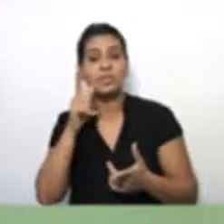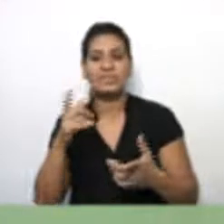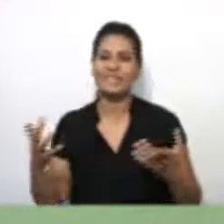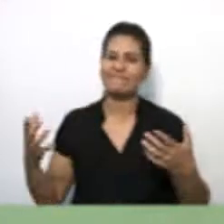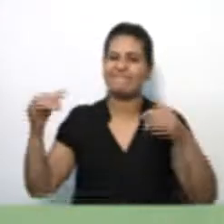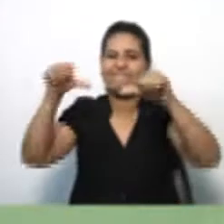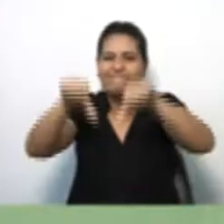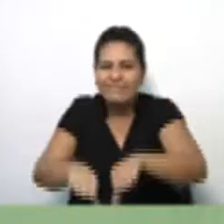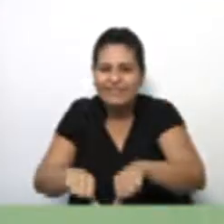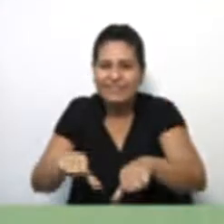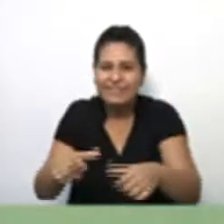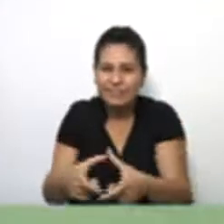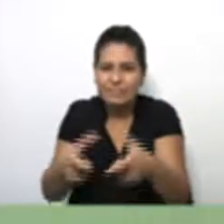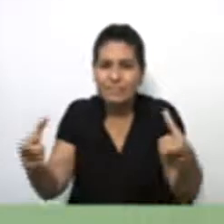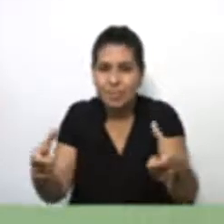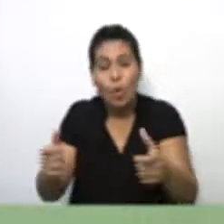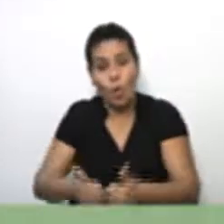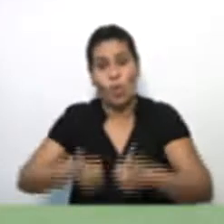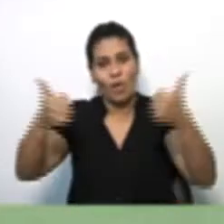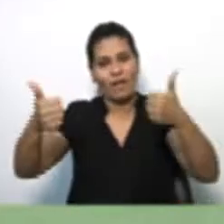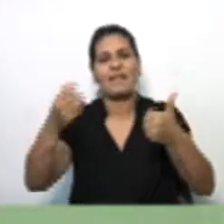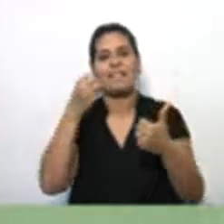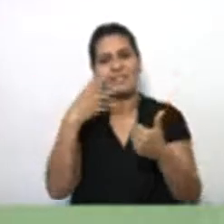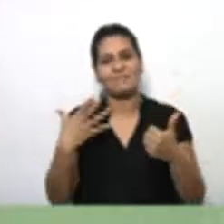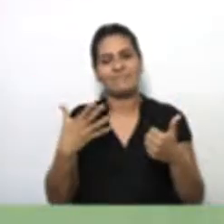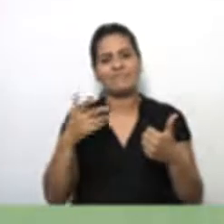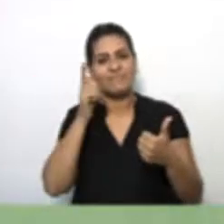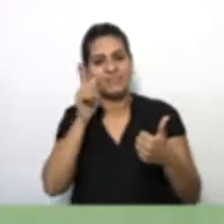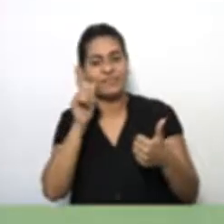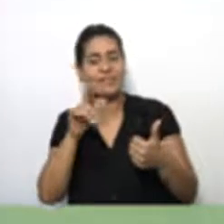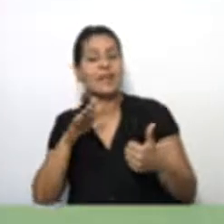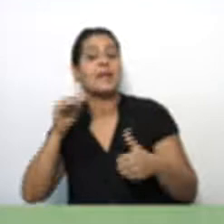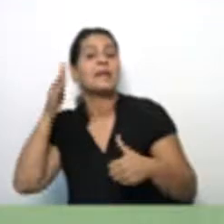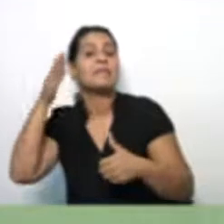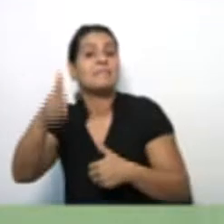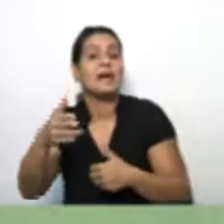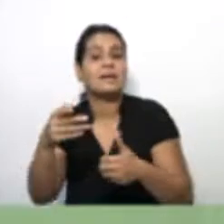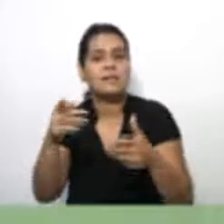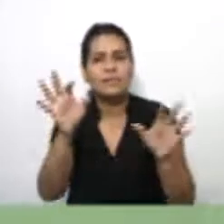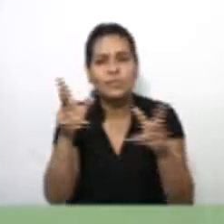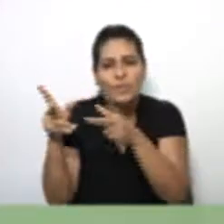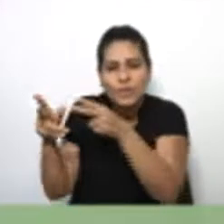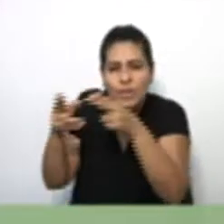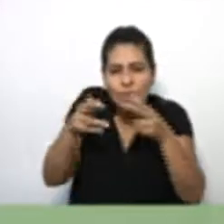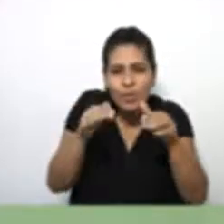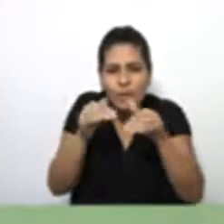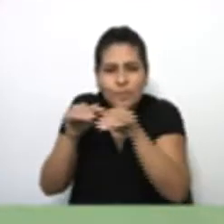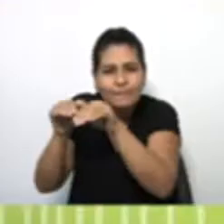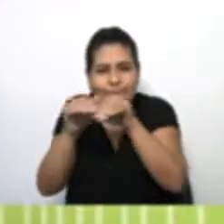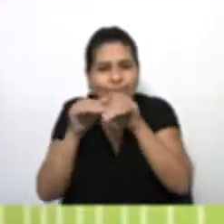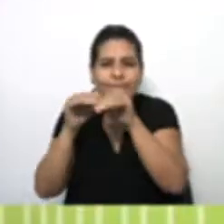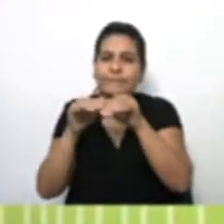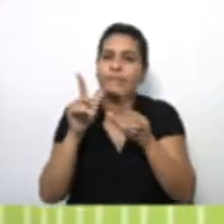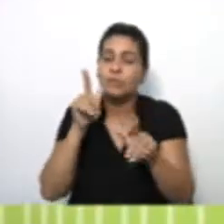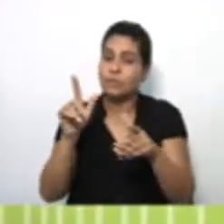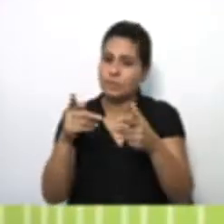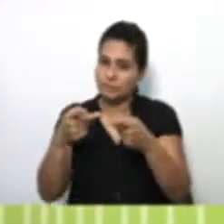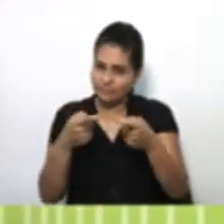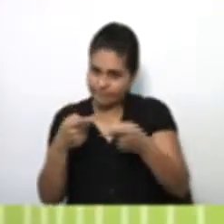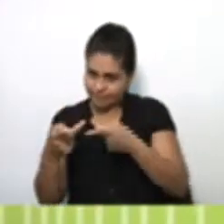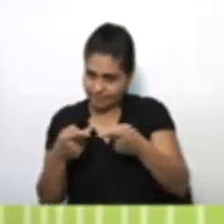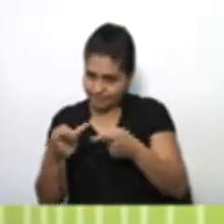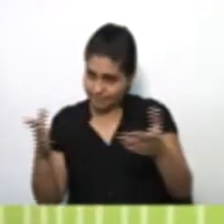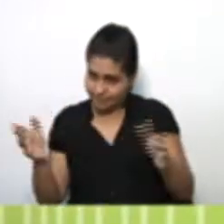insatisfatório. Se o progresso for satisfatório, é claro, você vai buscar o quê? Padronizar, né, todo esse processo de planejamento. Tá